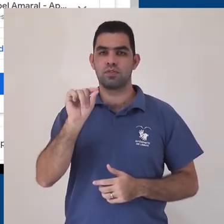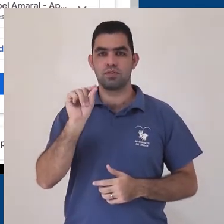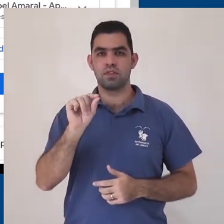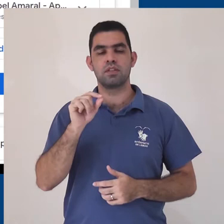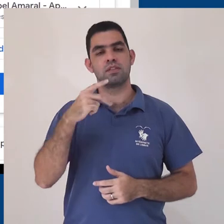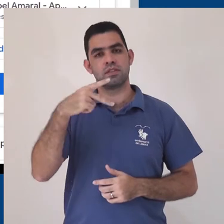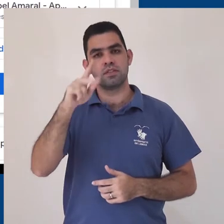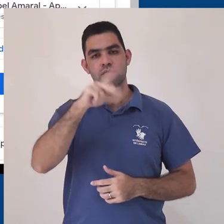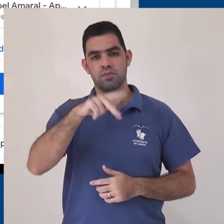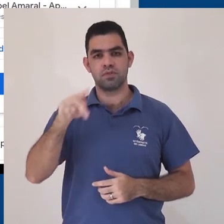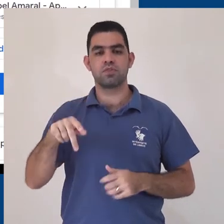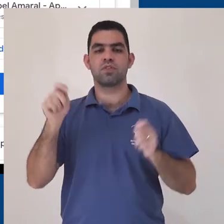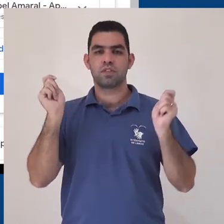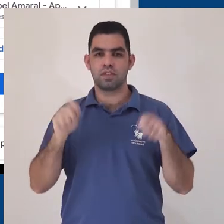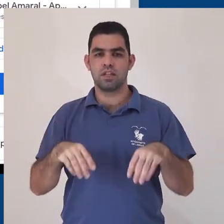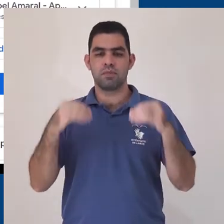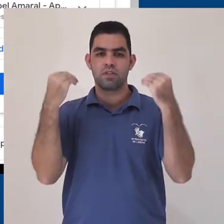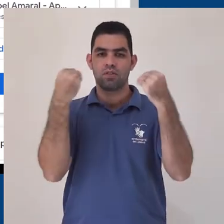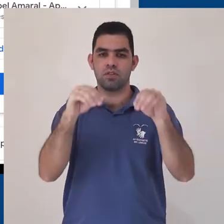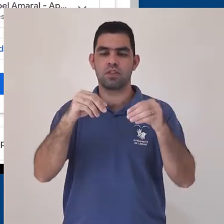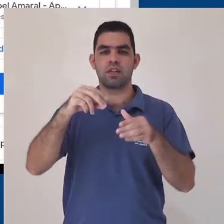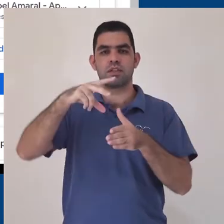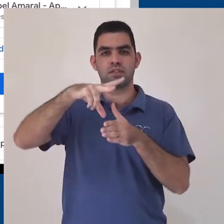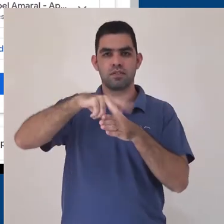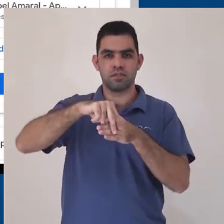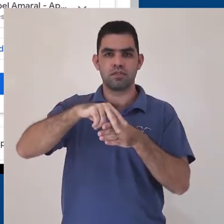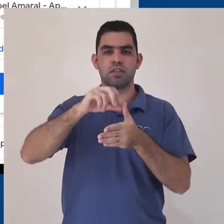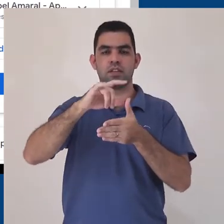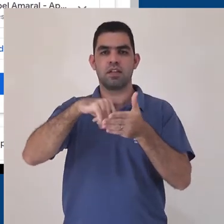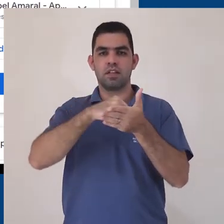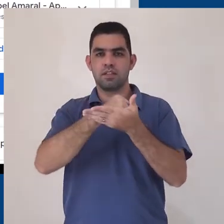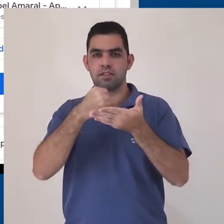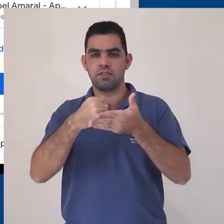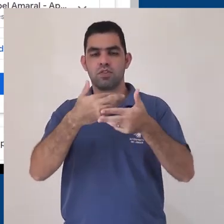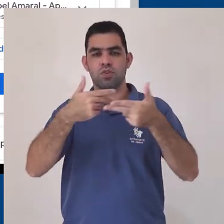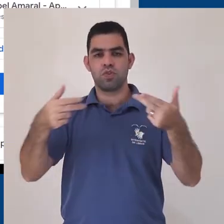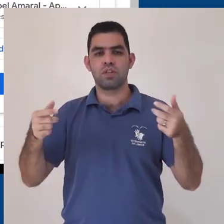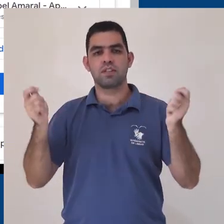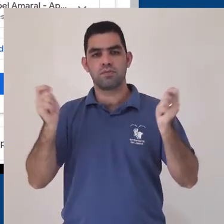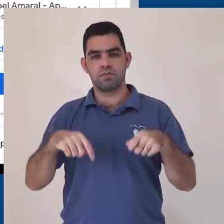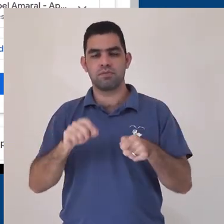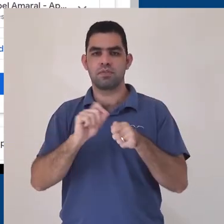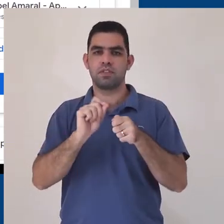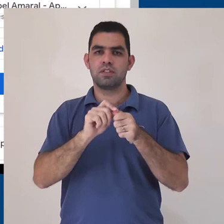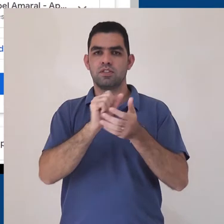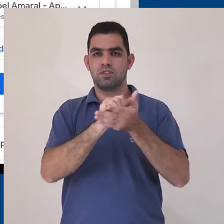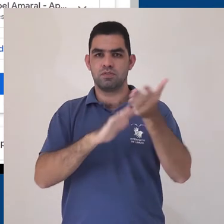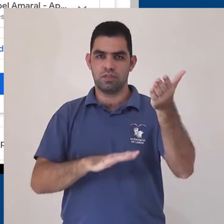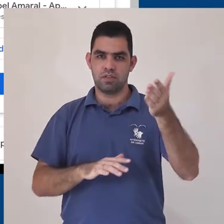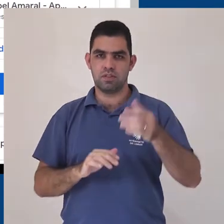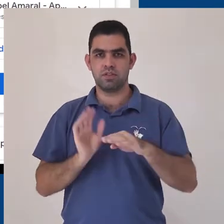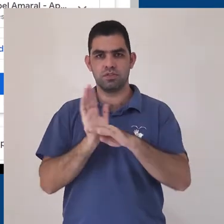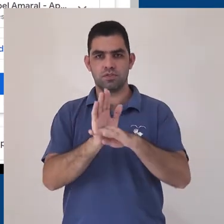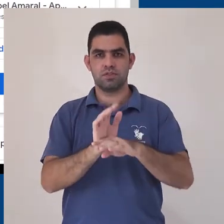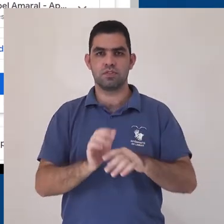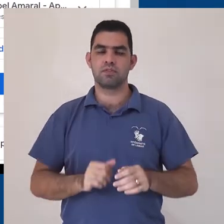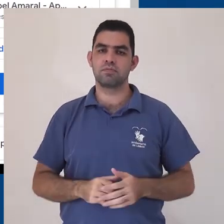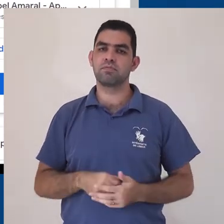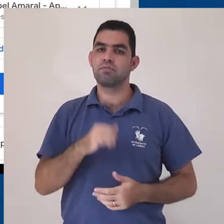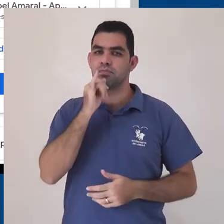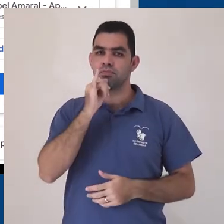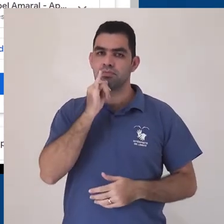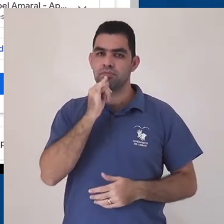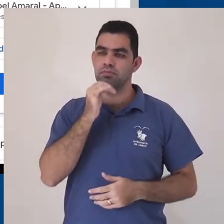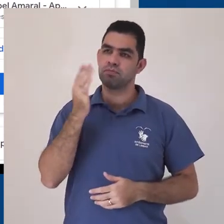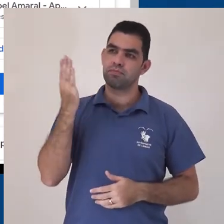as atividades é que o seu professor consegue inserir arquivos necessários para a realização da mesma como você pode ver nessa